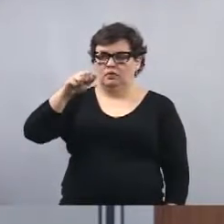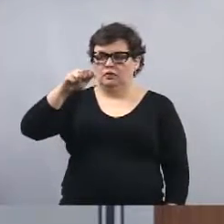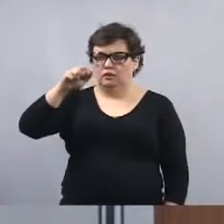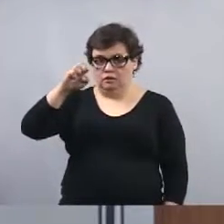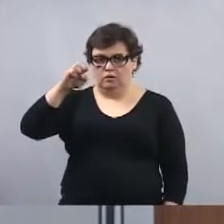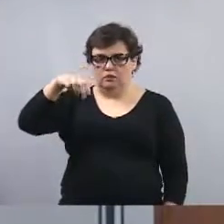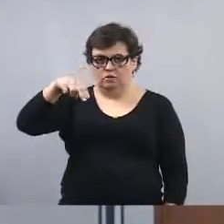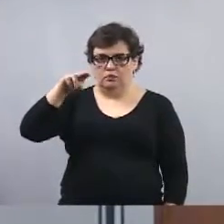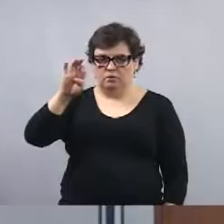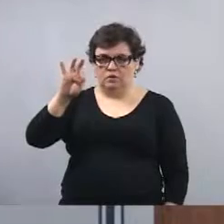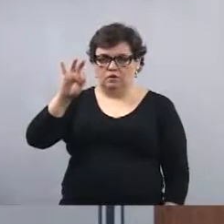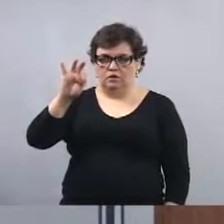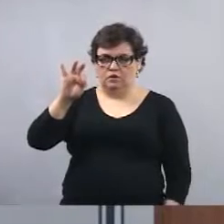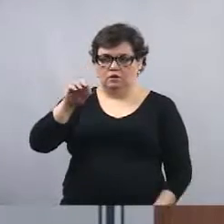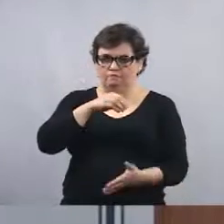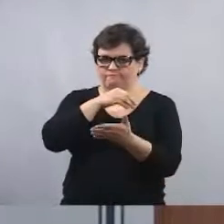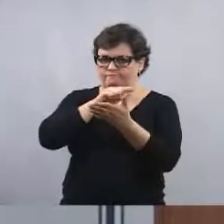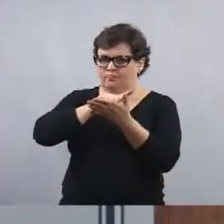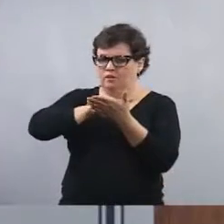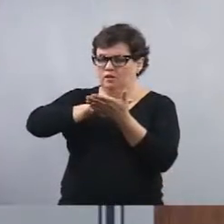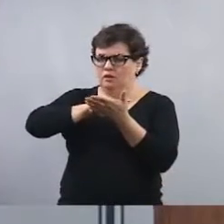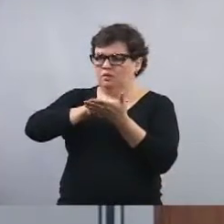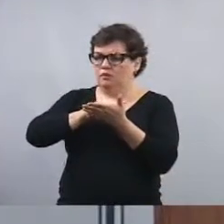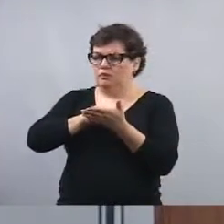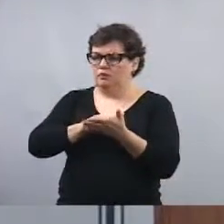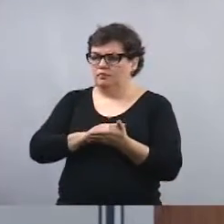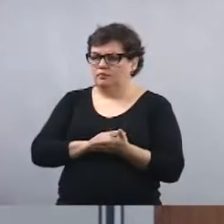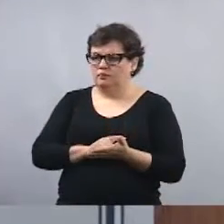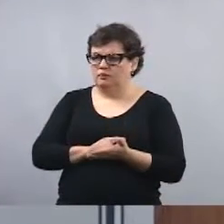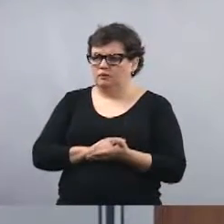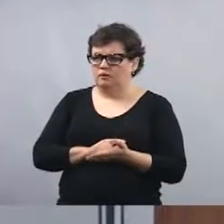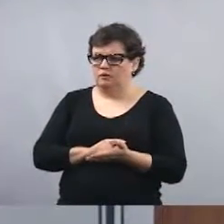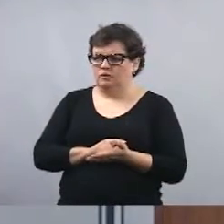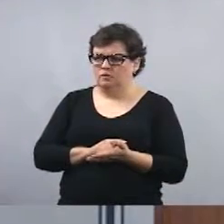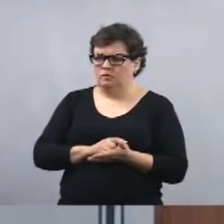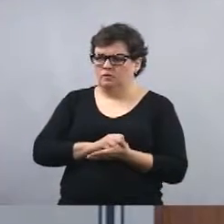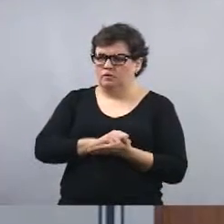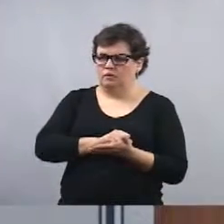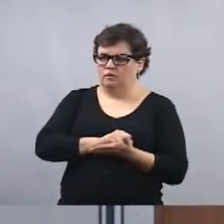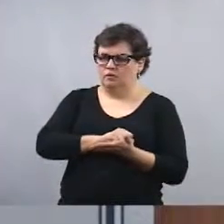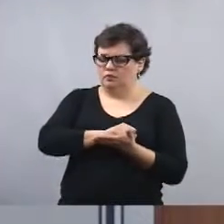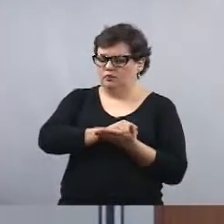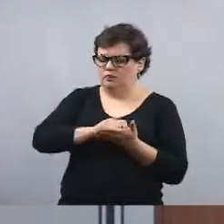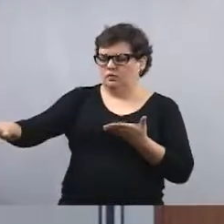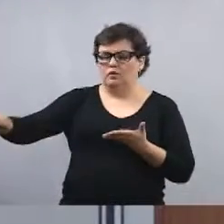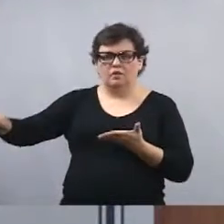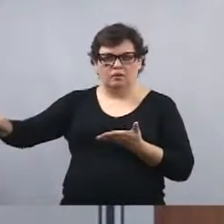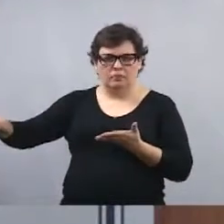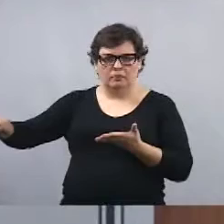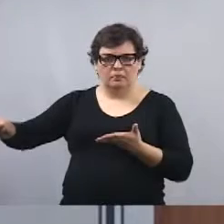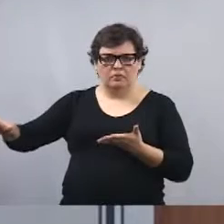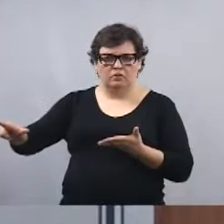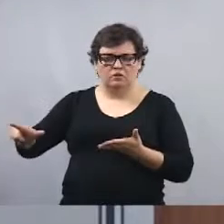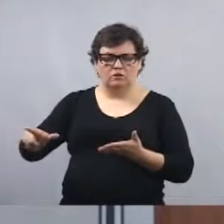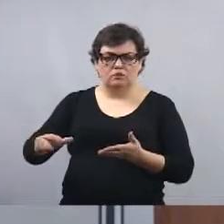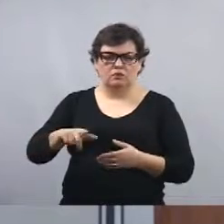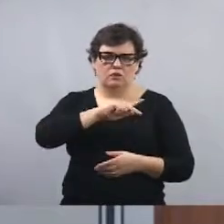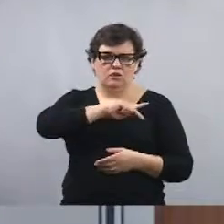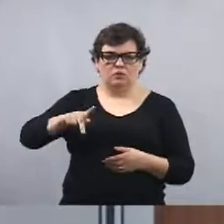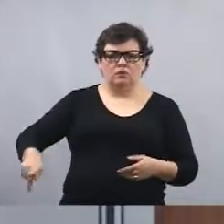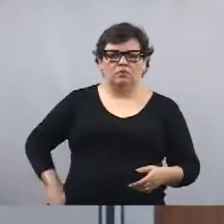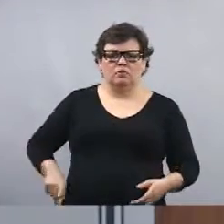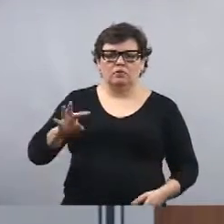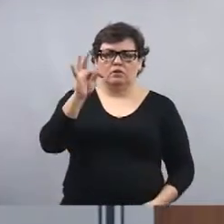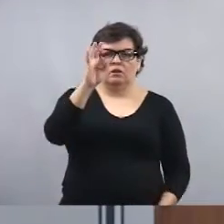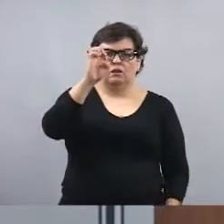semana, os conselheiros em Brasília, no Conselho Federal, entenderam